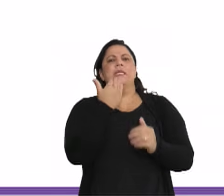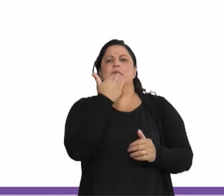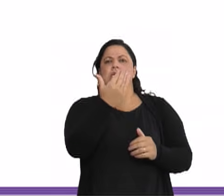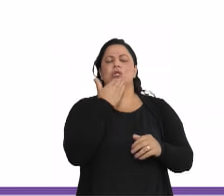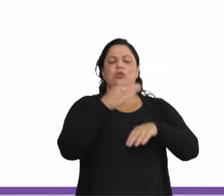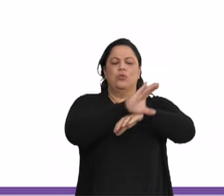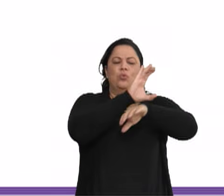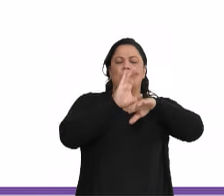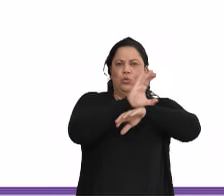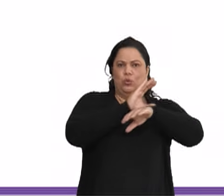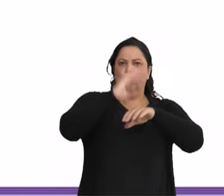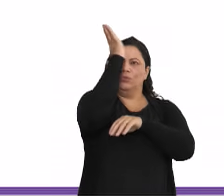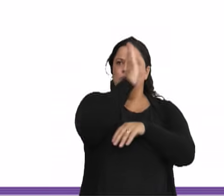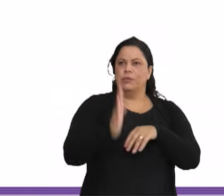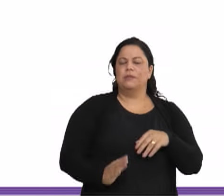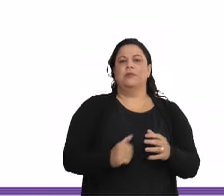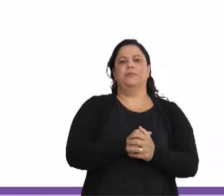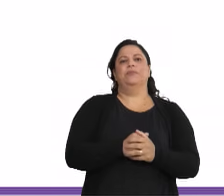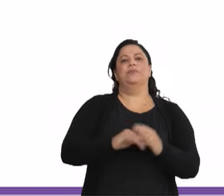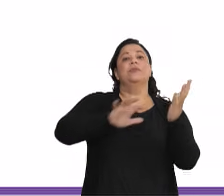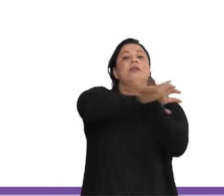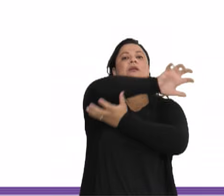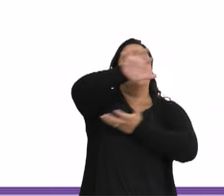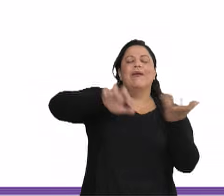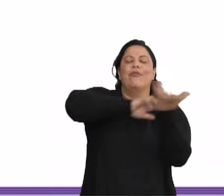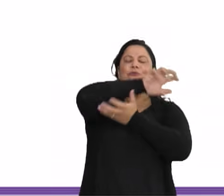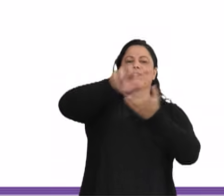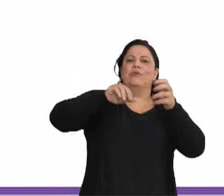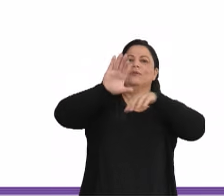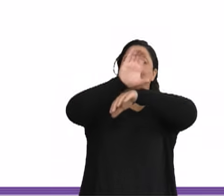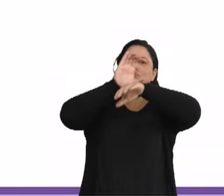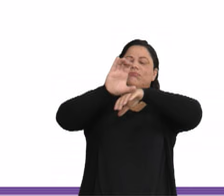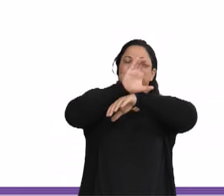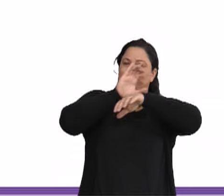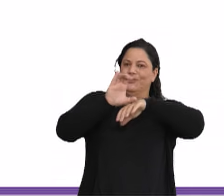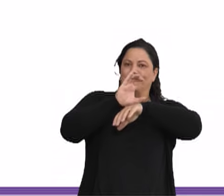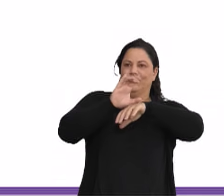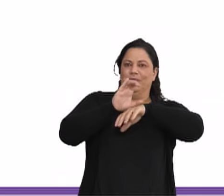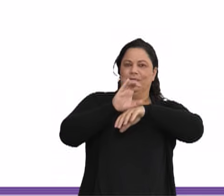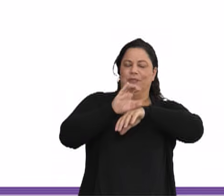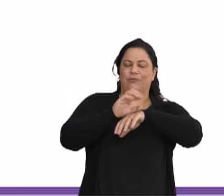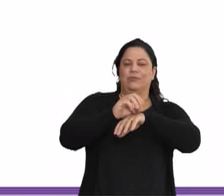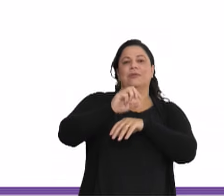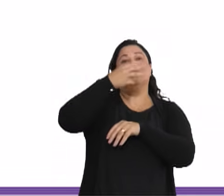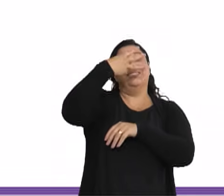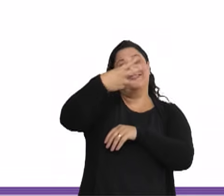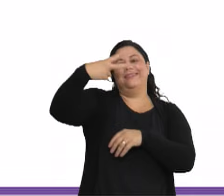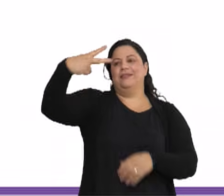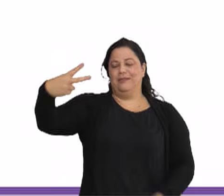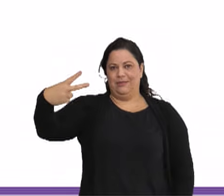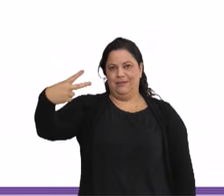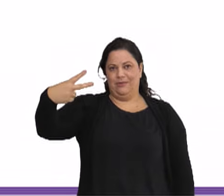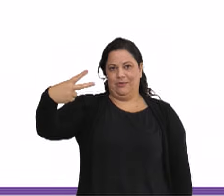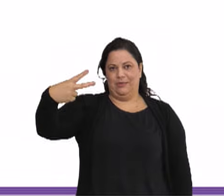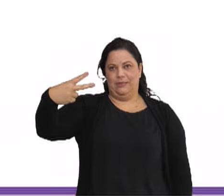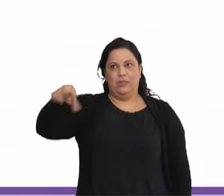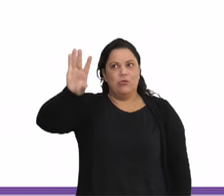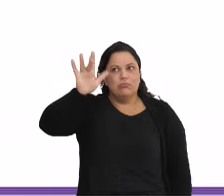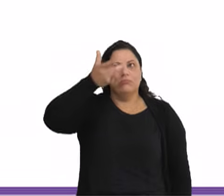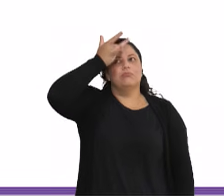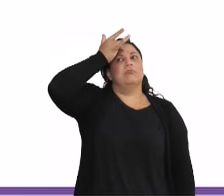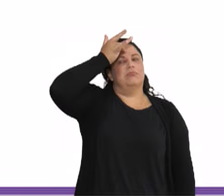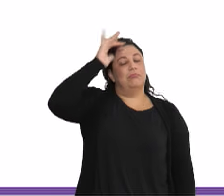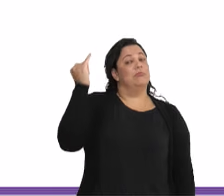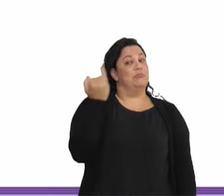guerra ganhou o nome de Revolução Constitucionalista de 32. Então, grava isso, que aconteceu